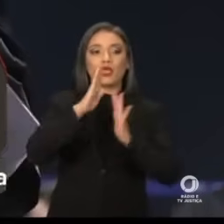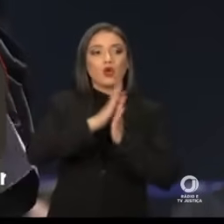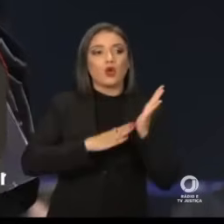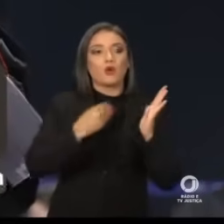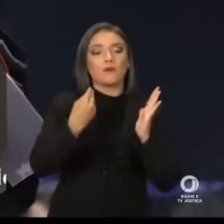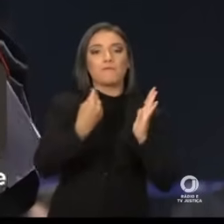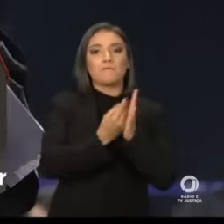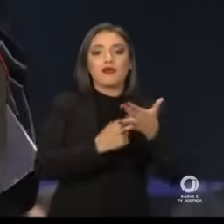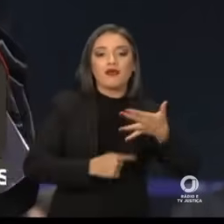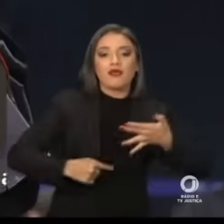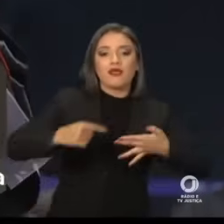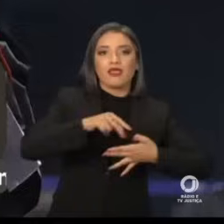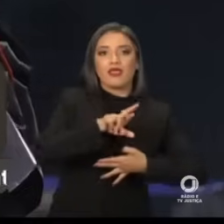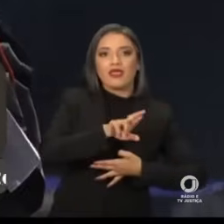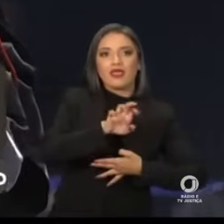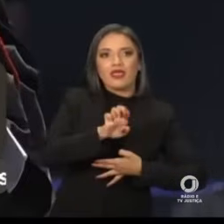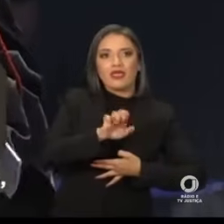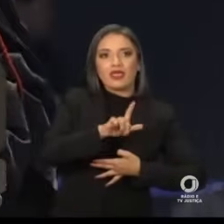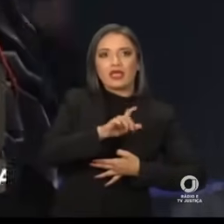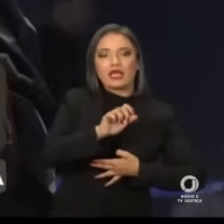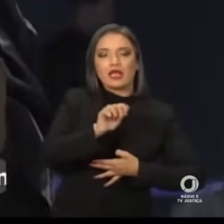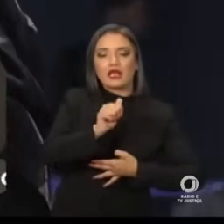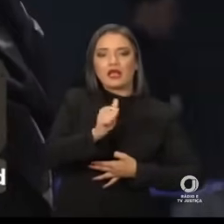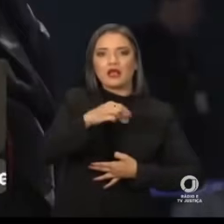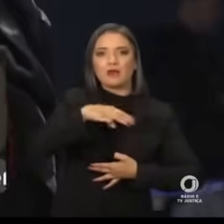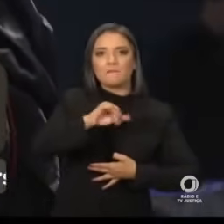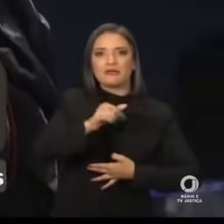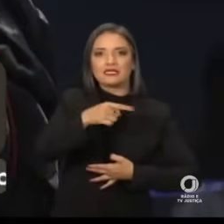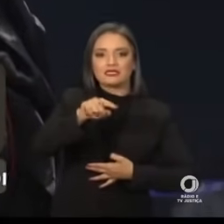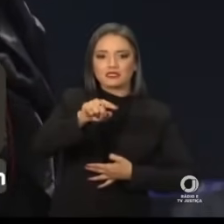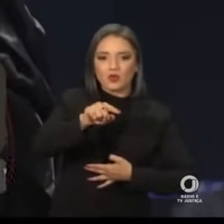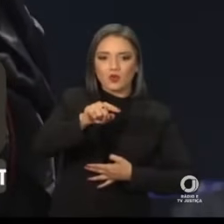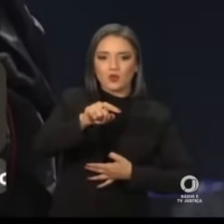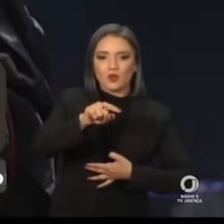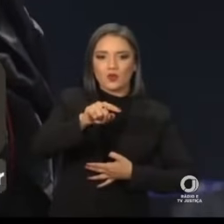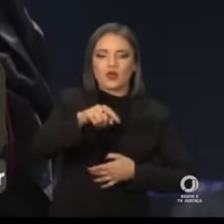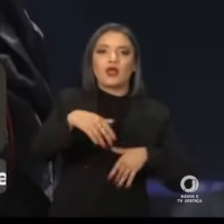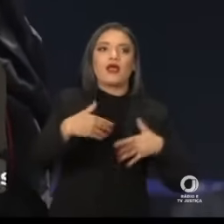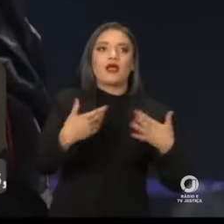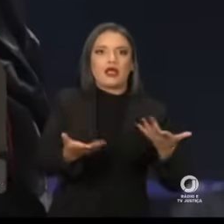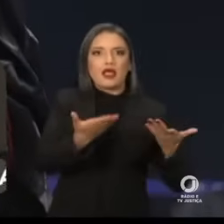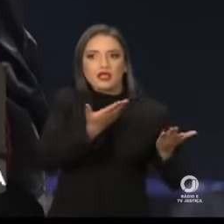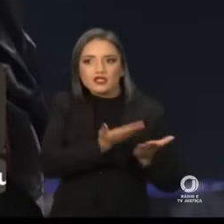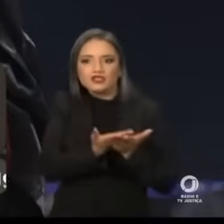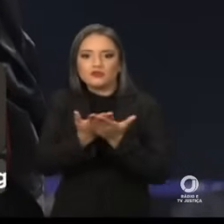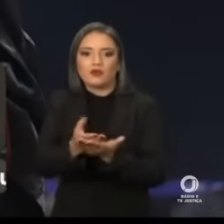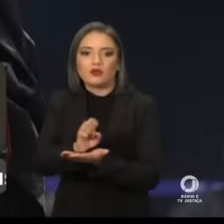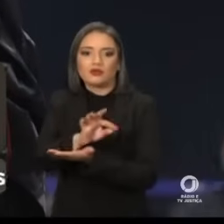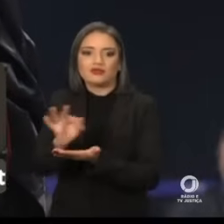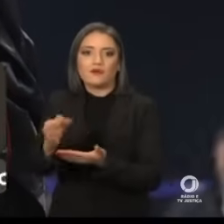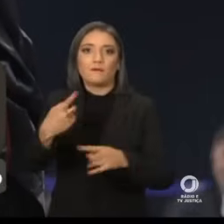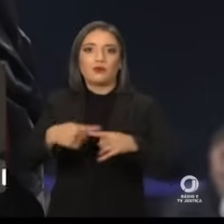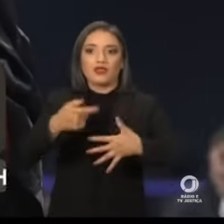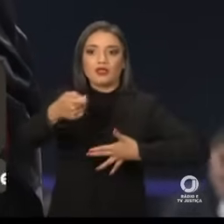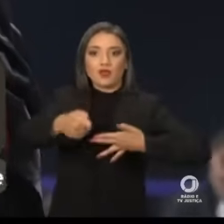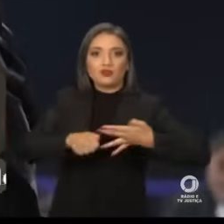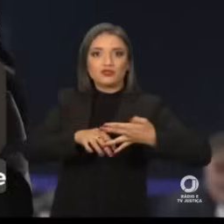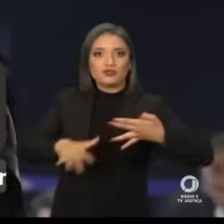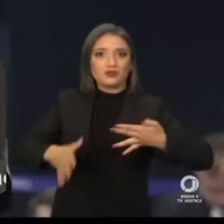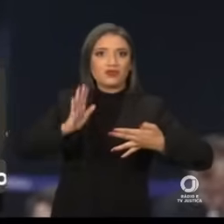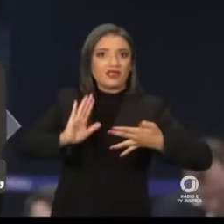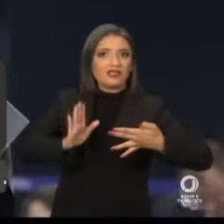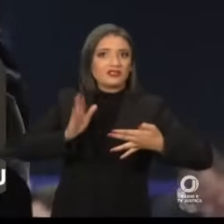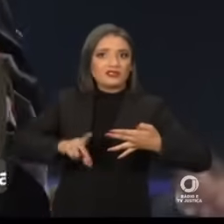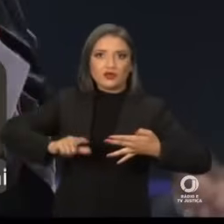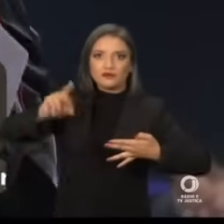se concede no Supremo Tribunal Federal em função da reiterada jurisprudência do Supremo Tribunal Federal. E o ministro